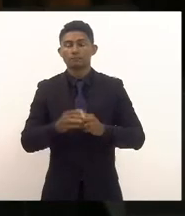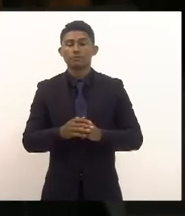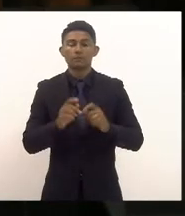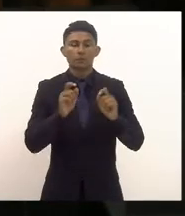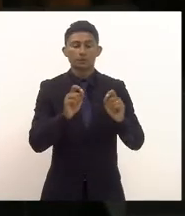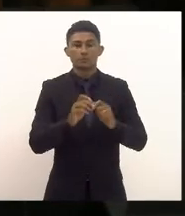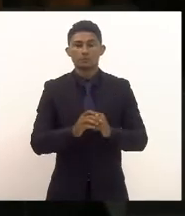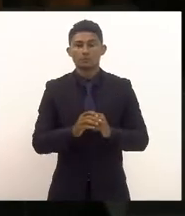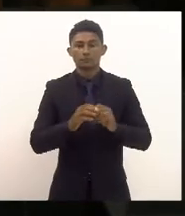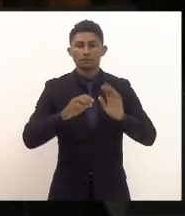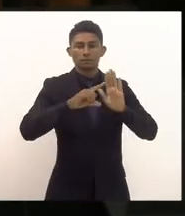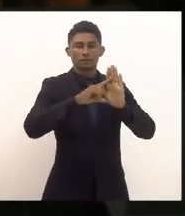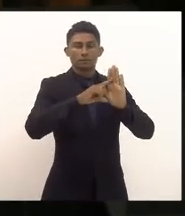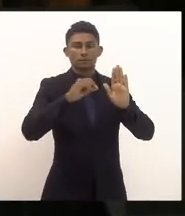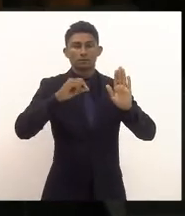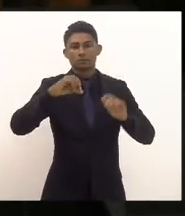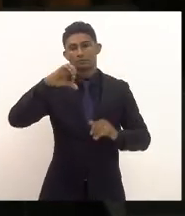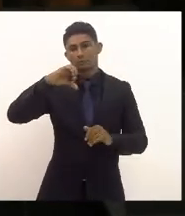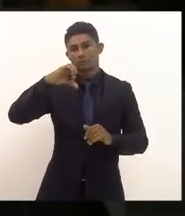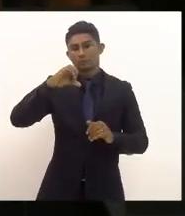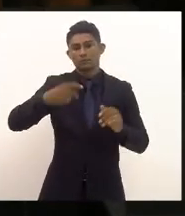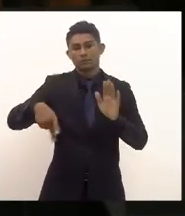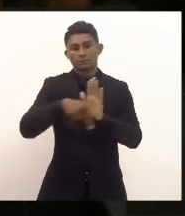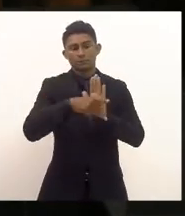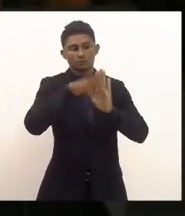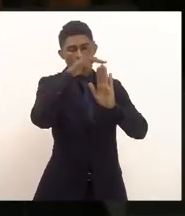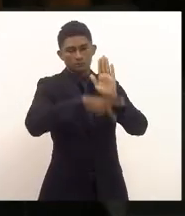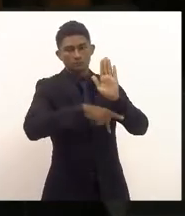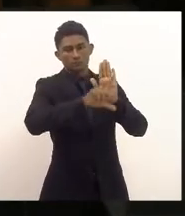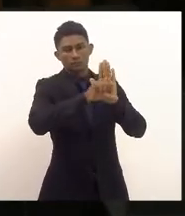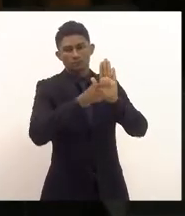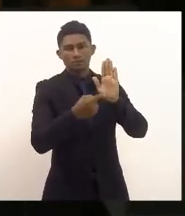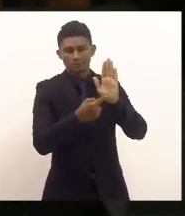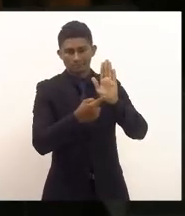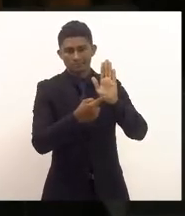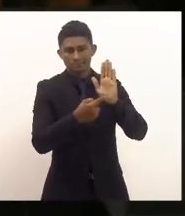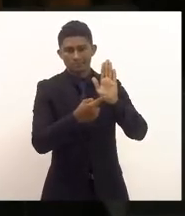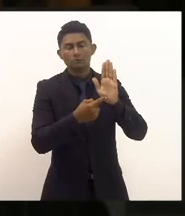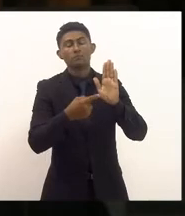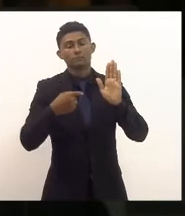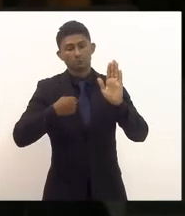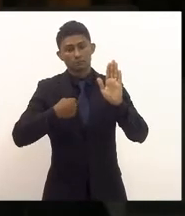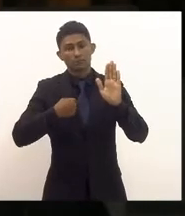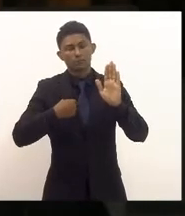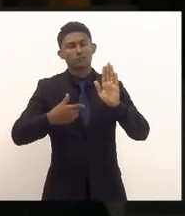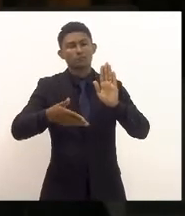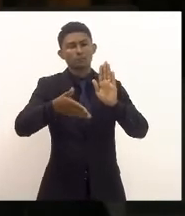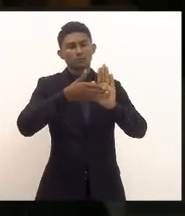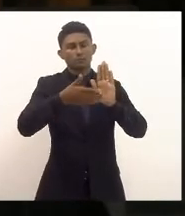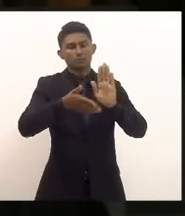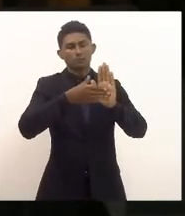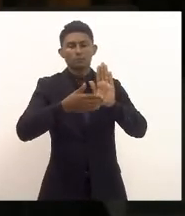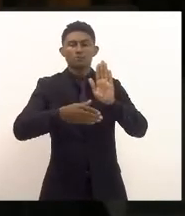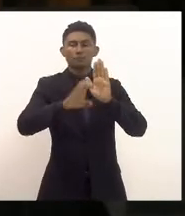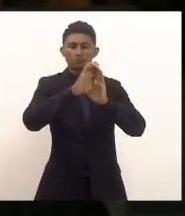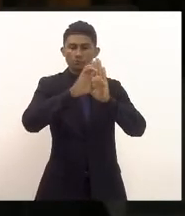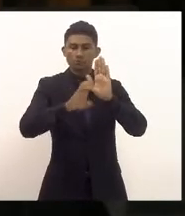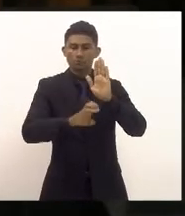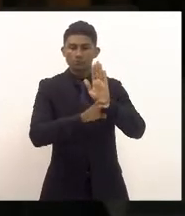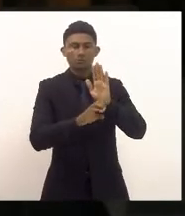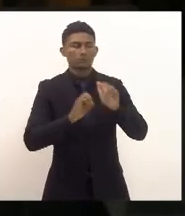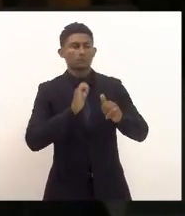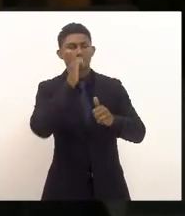Esse é o artigo 9º do projeto de lei do Povo estou propondo uma Emenda supressiva